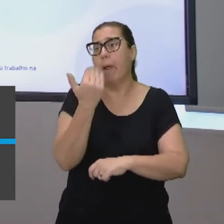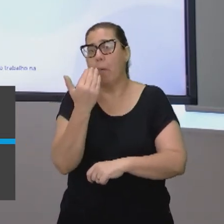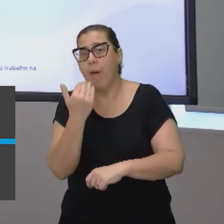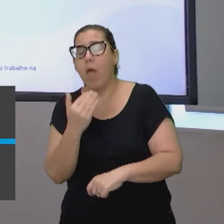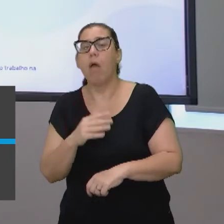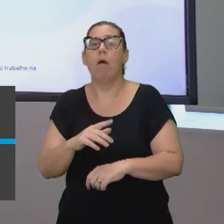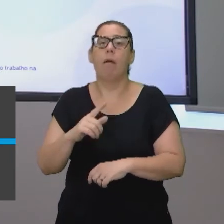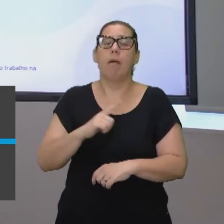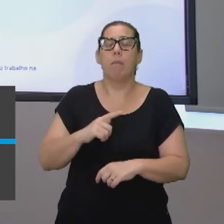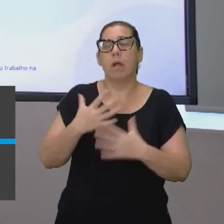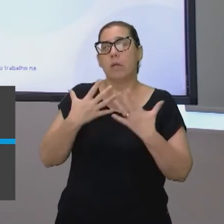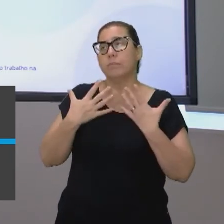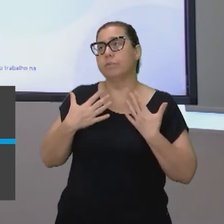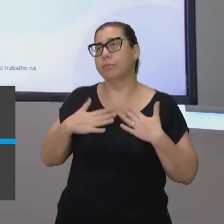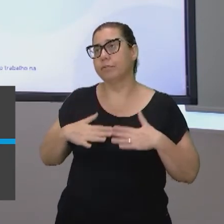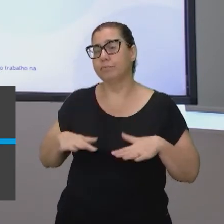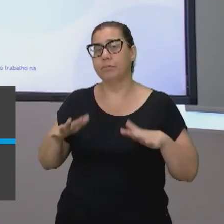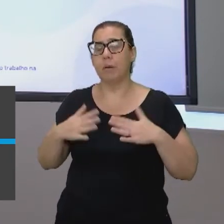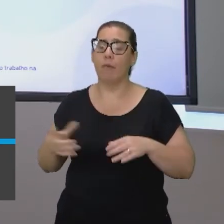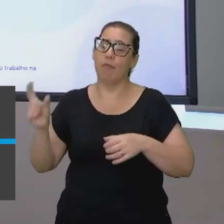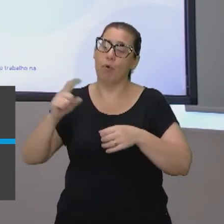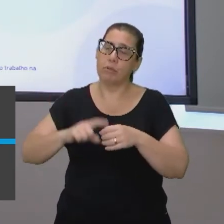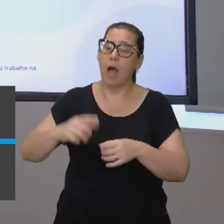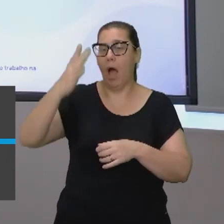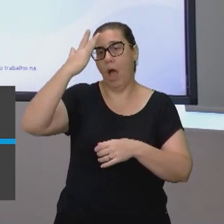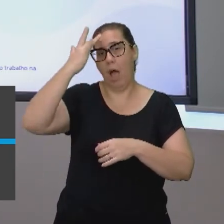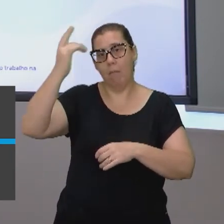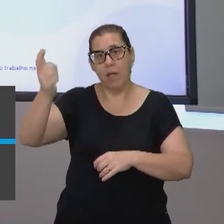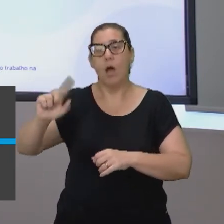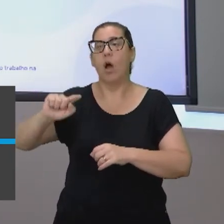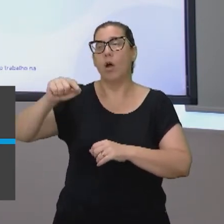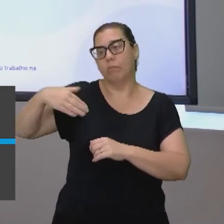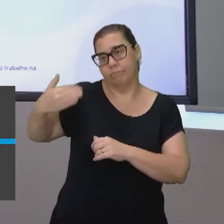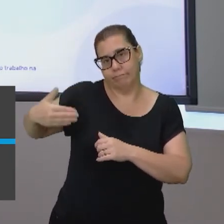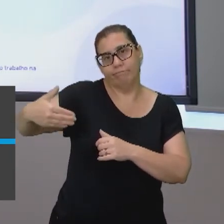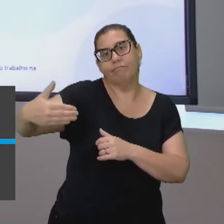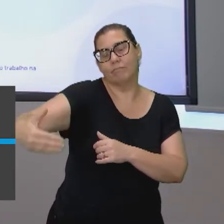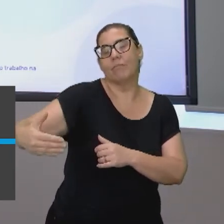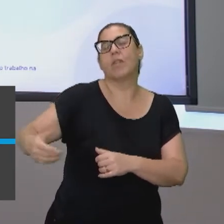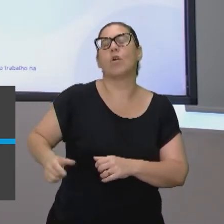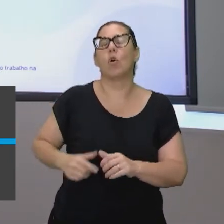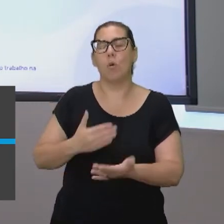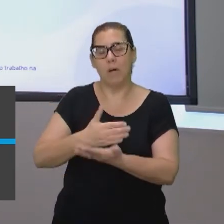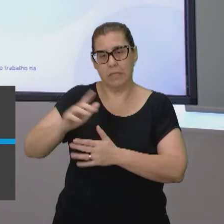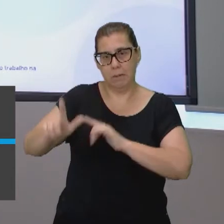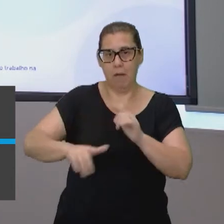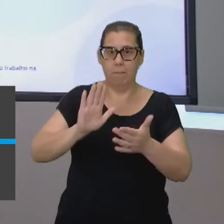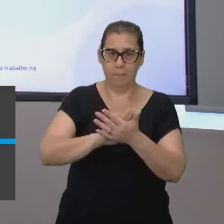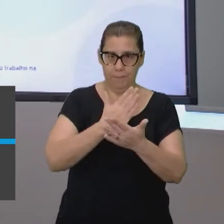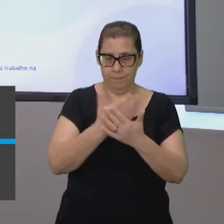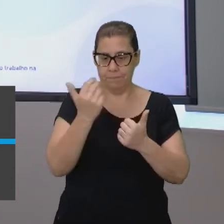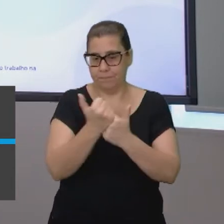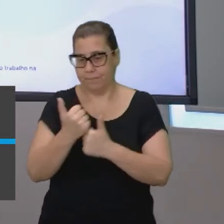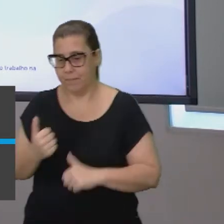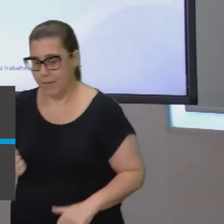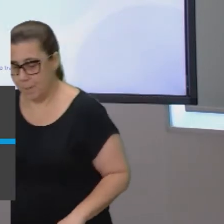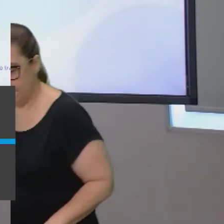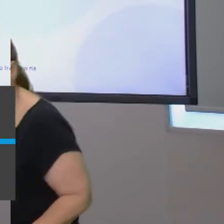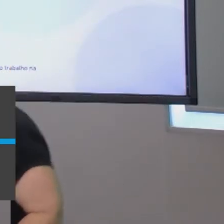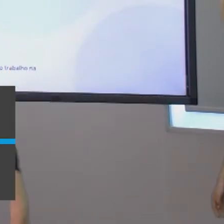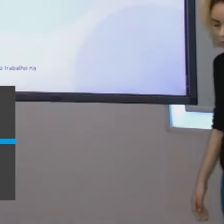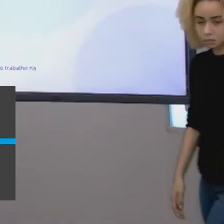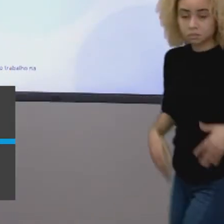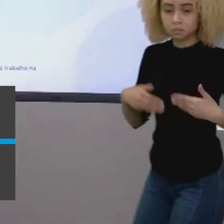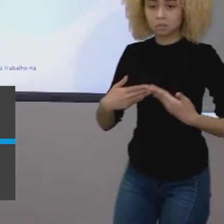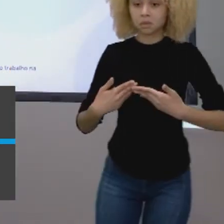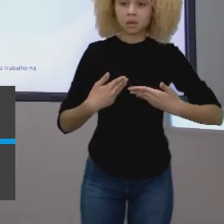alimentar, né, para descansar, para voltar no outro dia trabalhar depois. O que diz essa teoria do Marx, né? Então, o